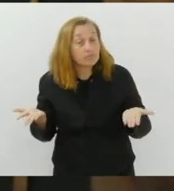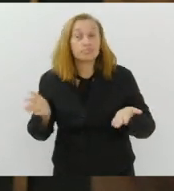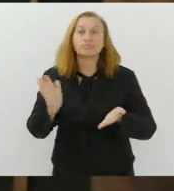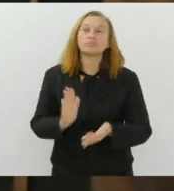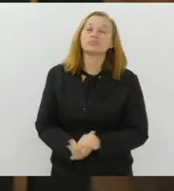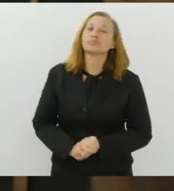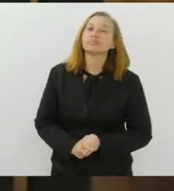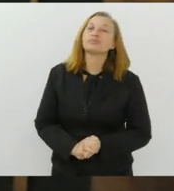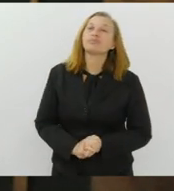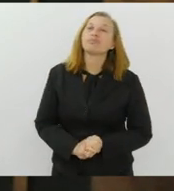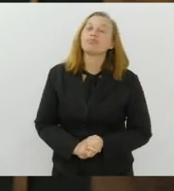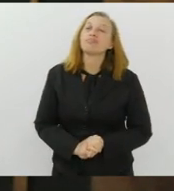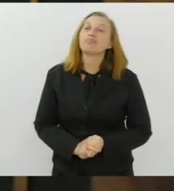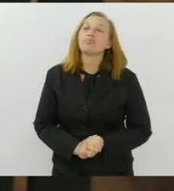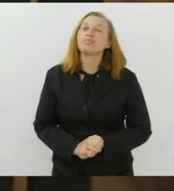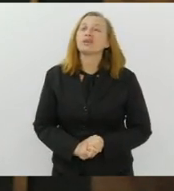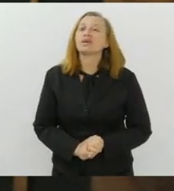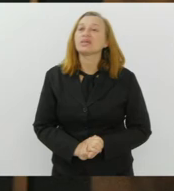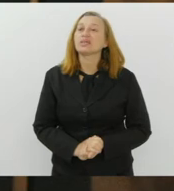nessa